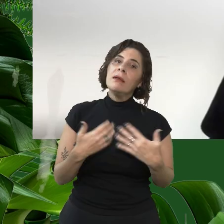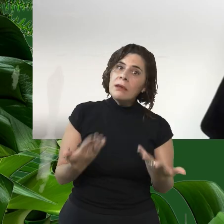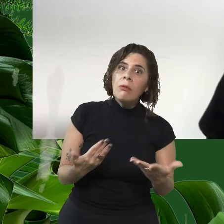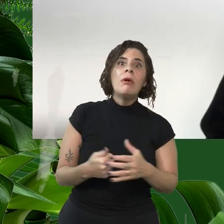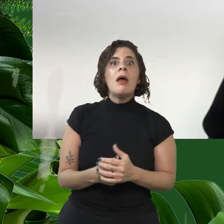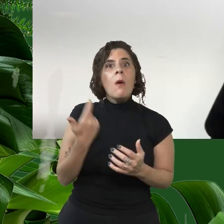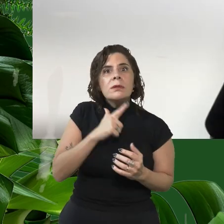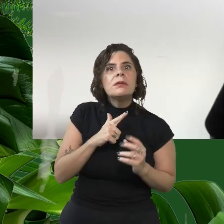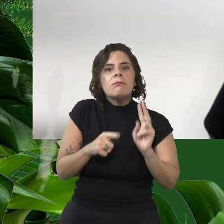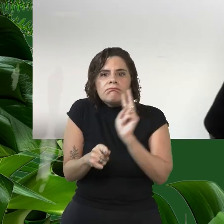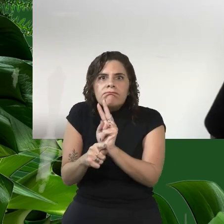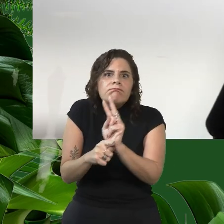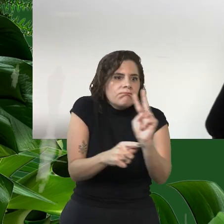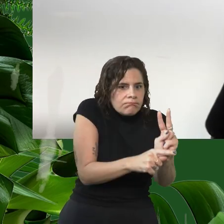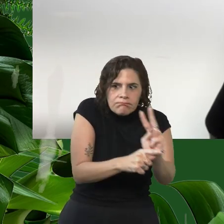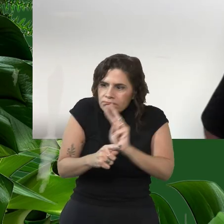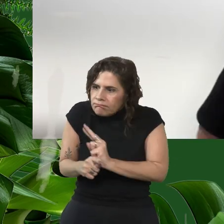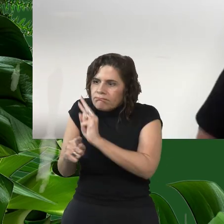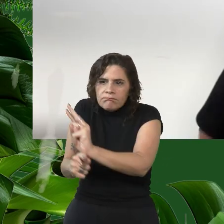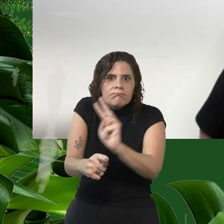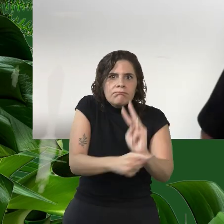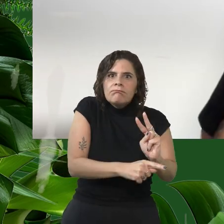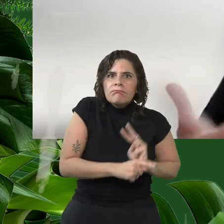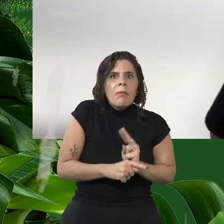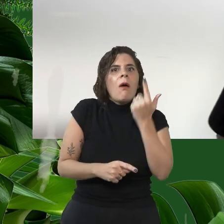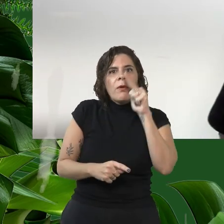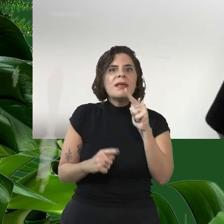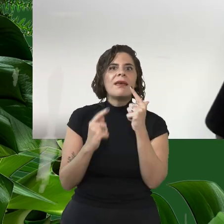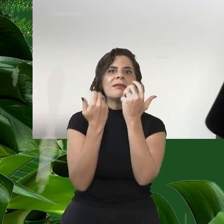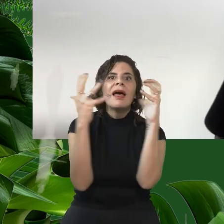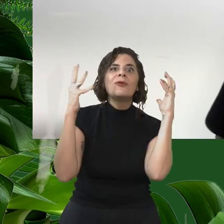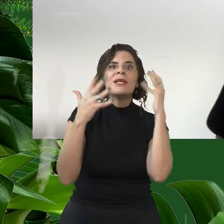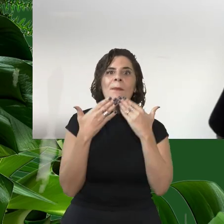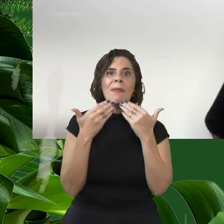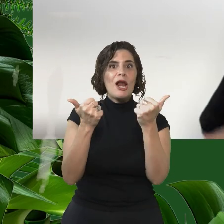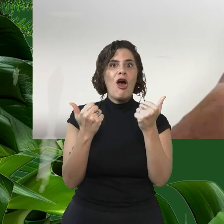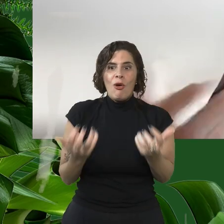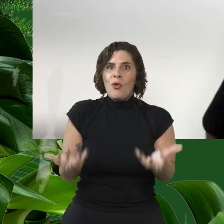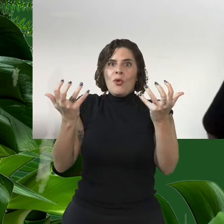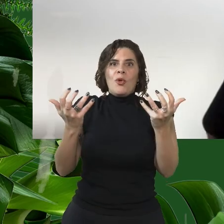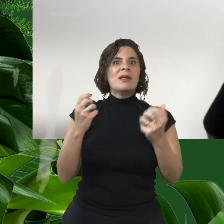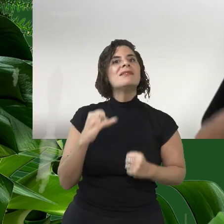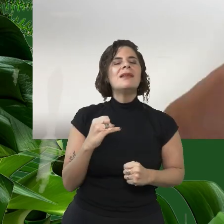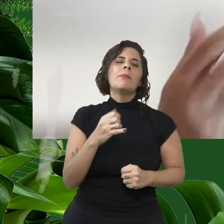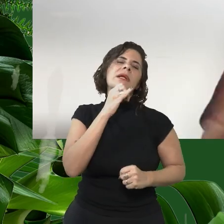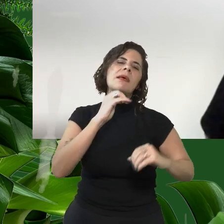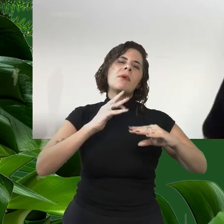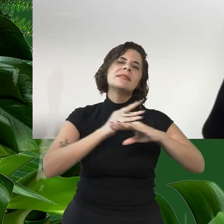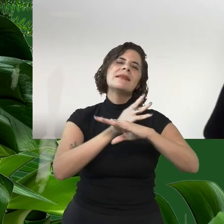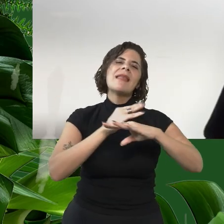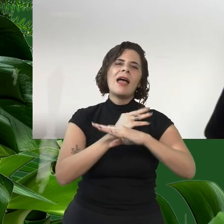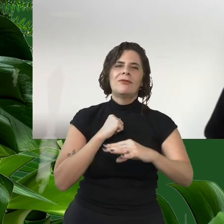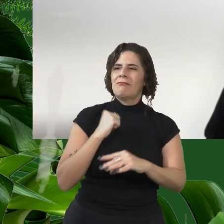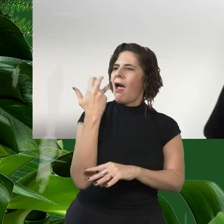ambientes mais protegidos e com mais natureza. Se a gente tem uma cidade mais arborizada, com mais parques, com